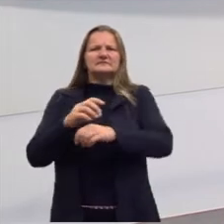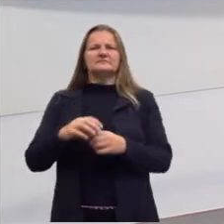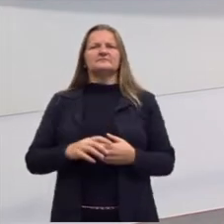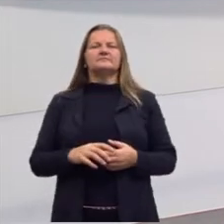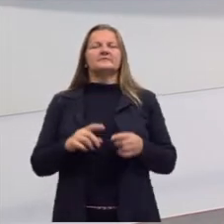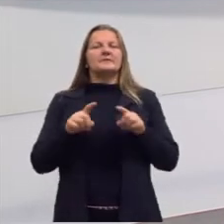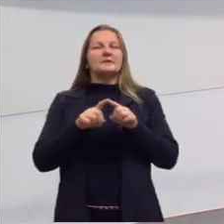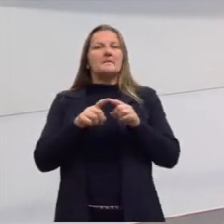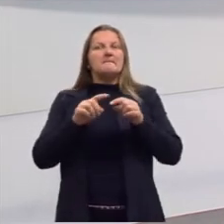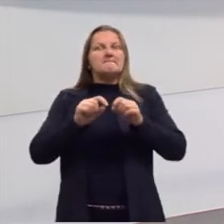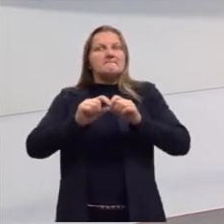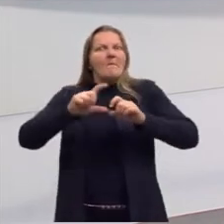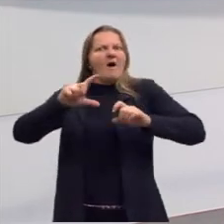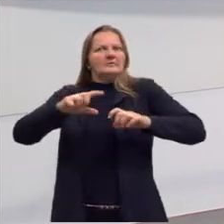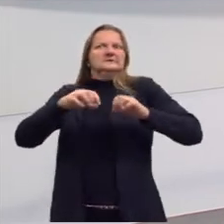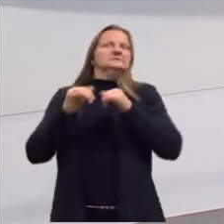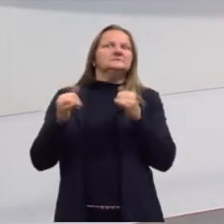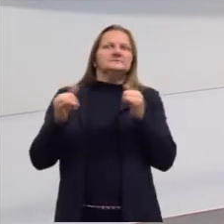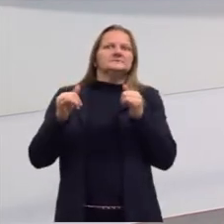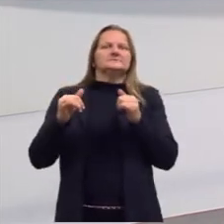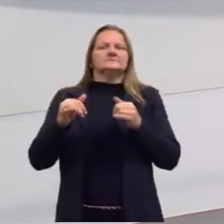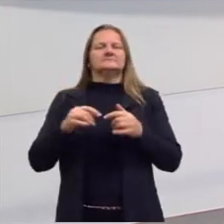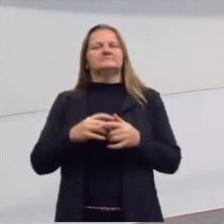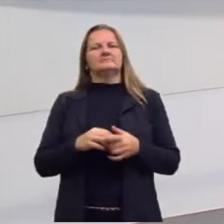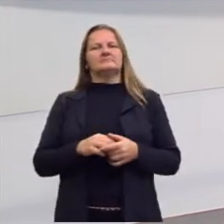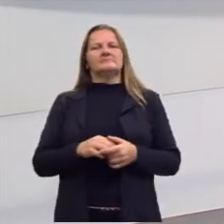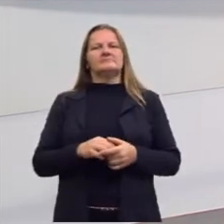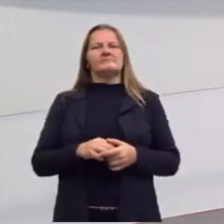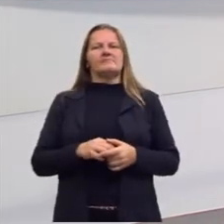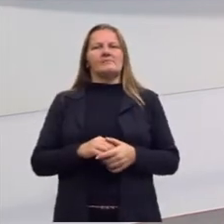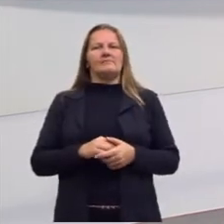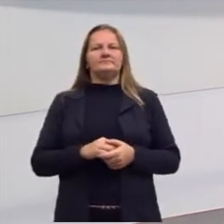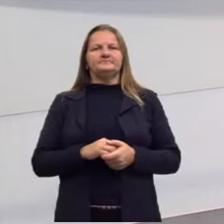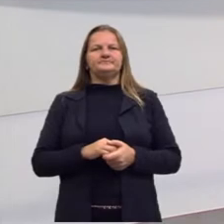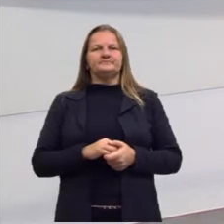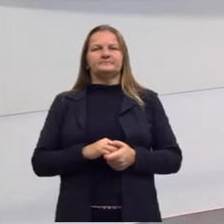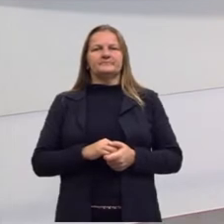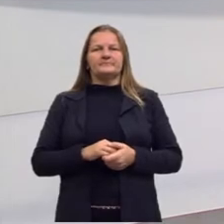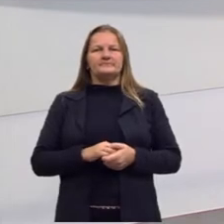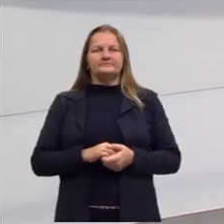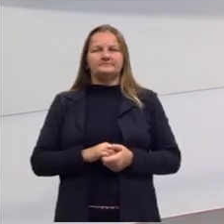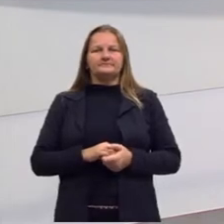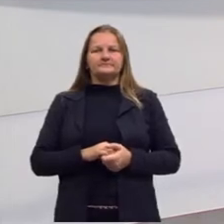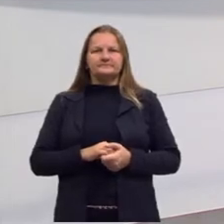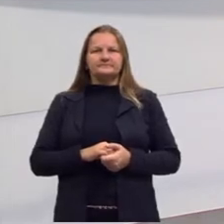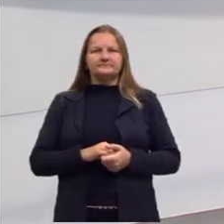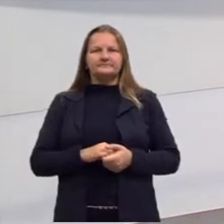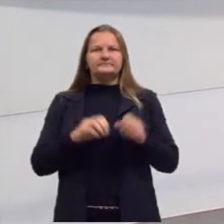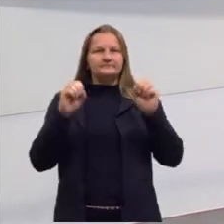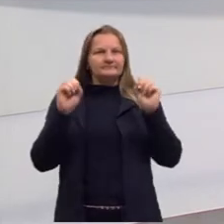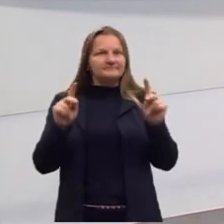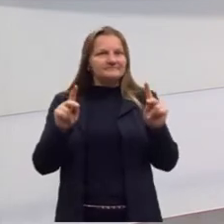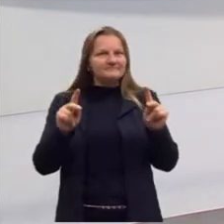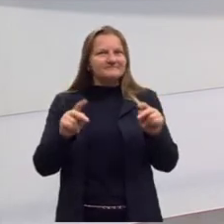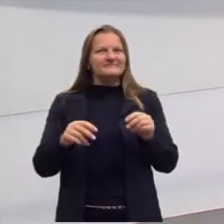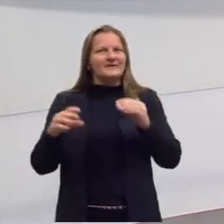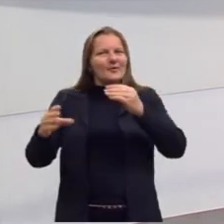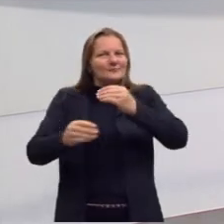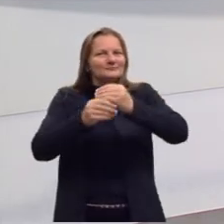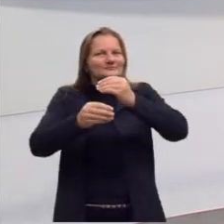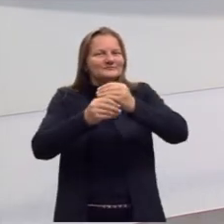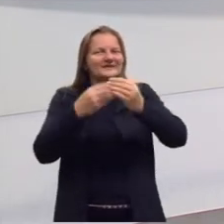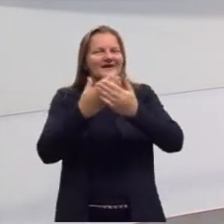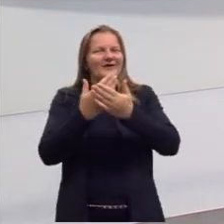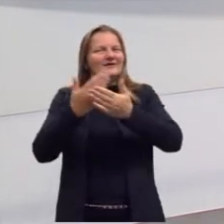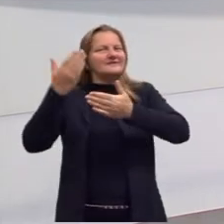então quanto mais alta a corrente então é onde a gente vai levar o choque né enfim certo então só para complementar